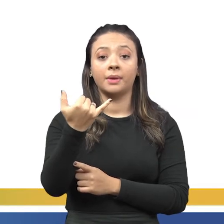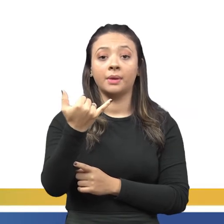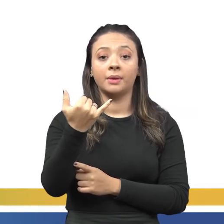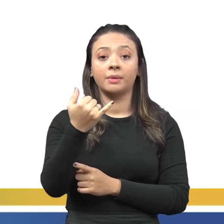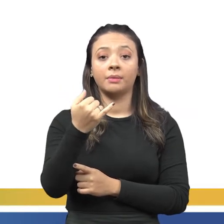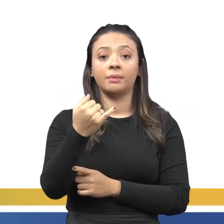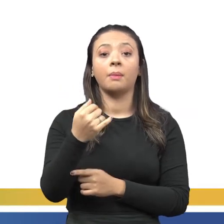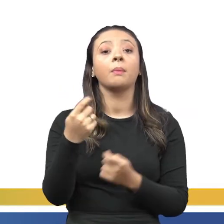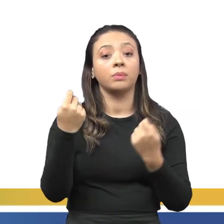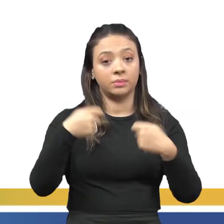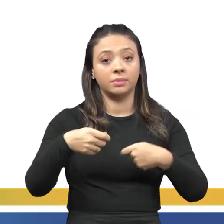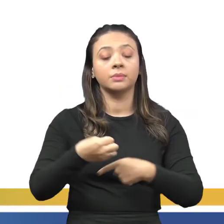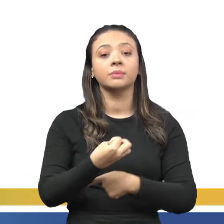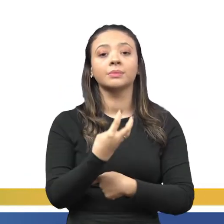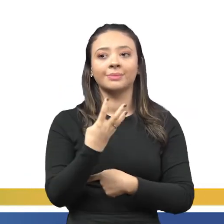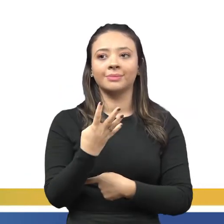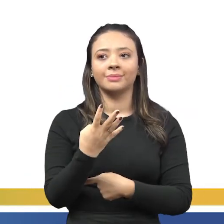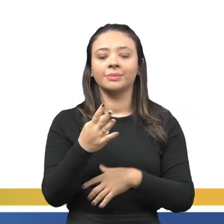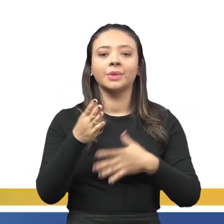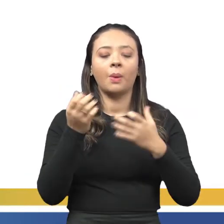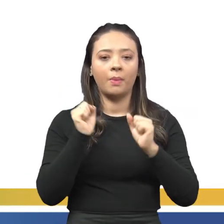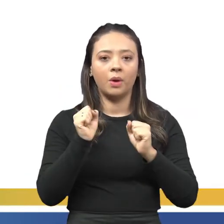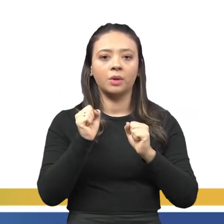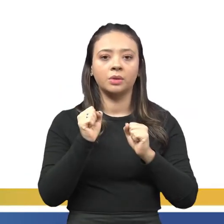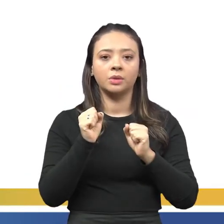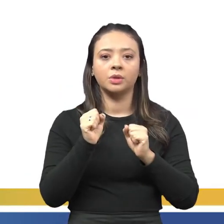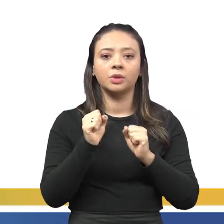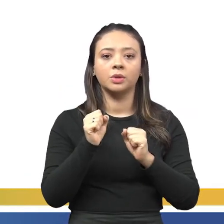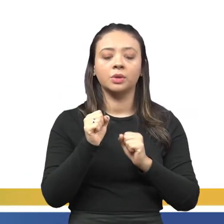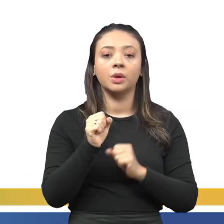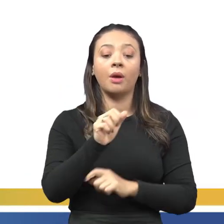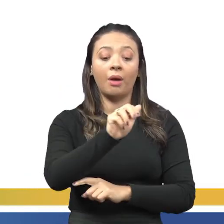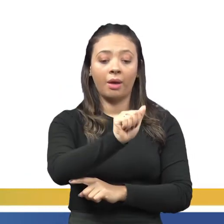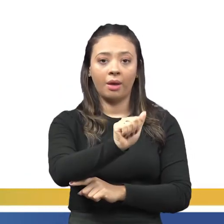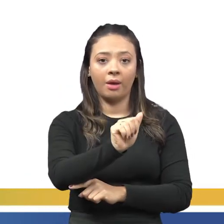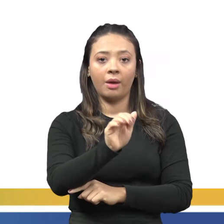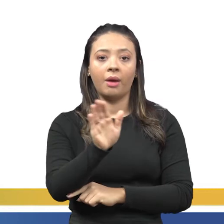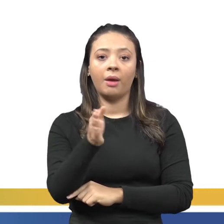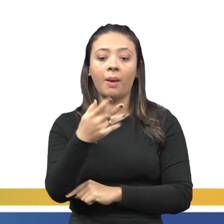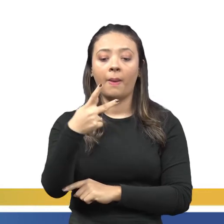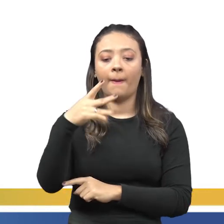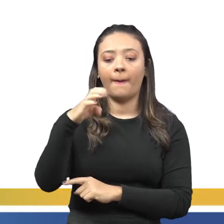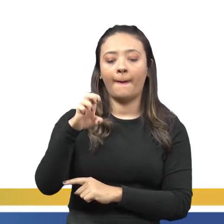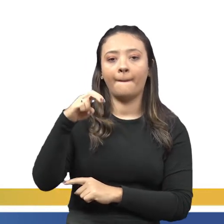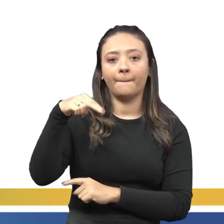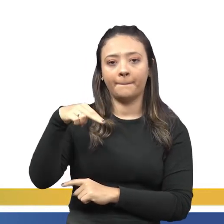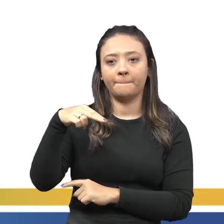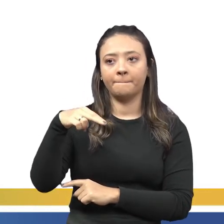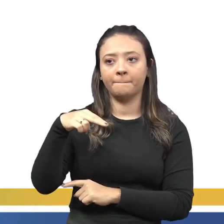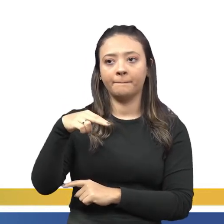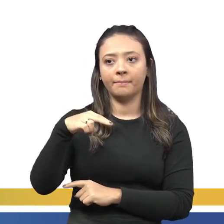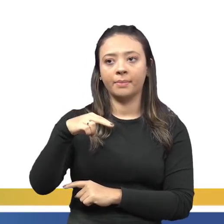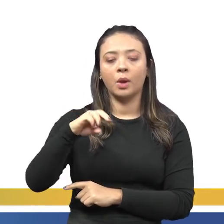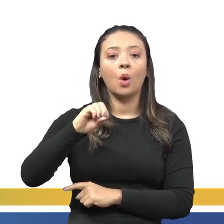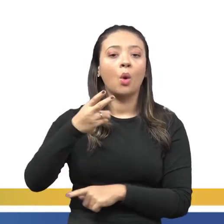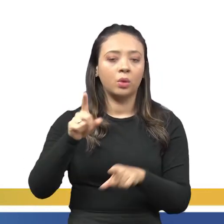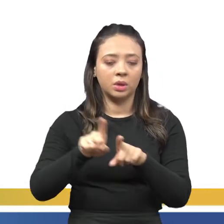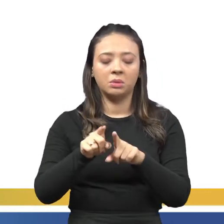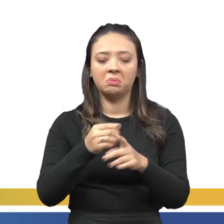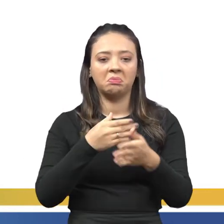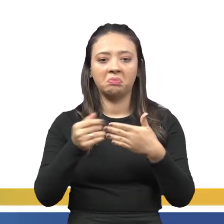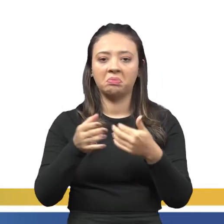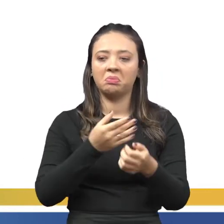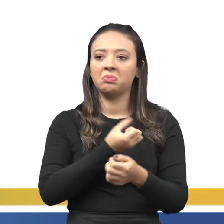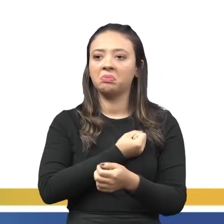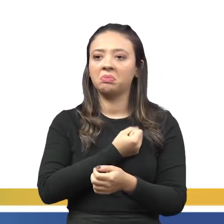A, nós temos pen, e pen é contável. Então, você pode usar o numeral do singular, que é a pen, uma